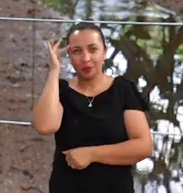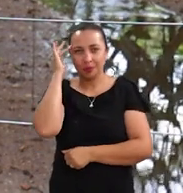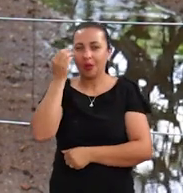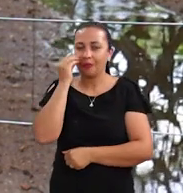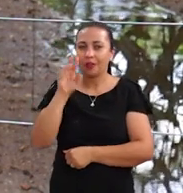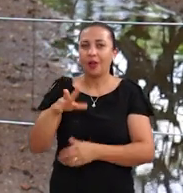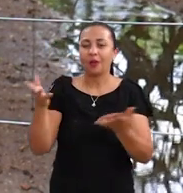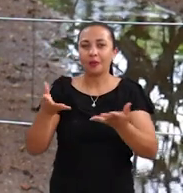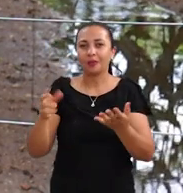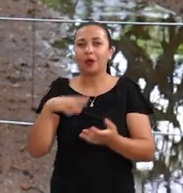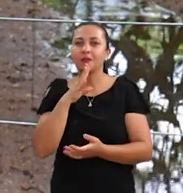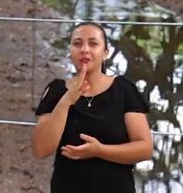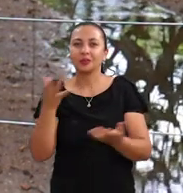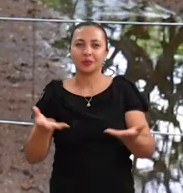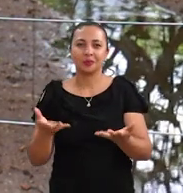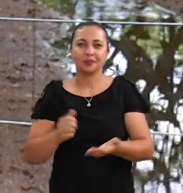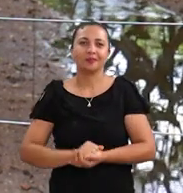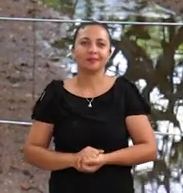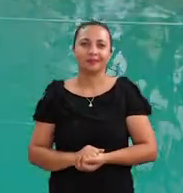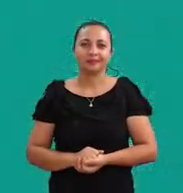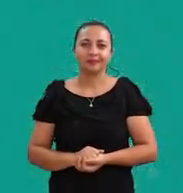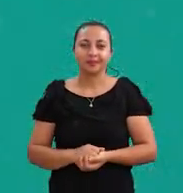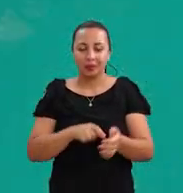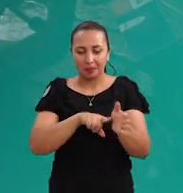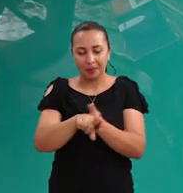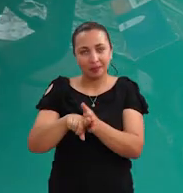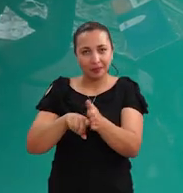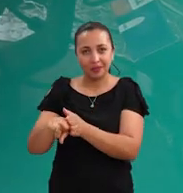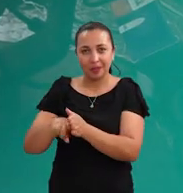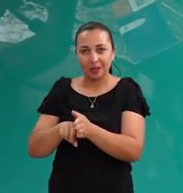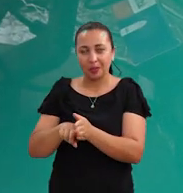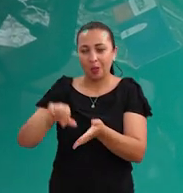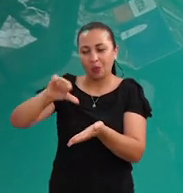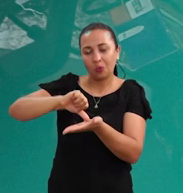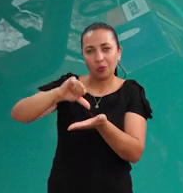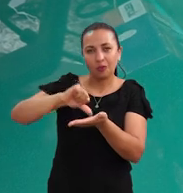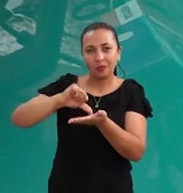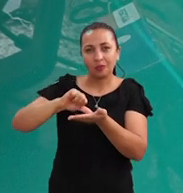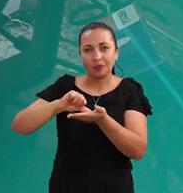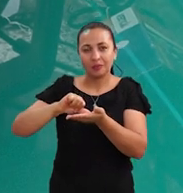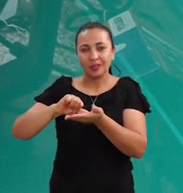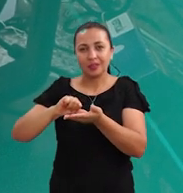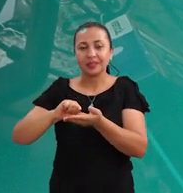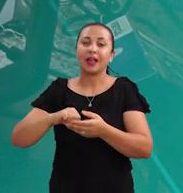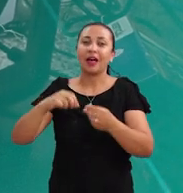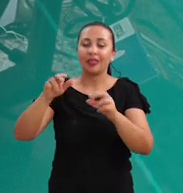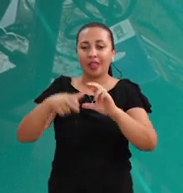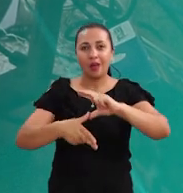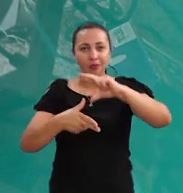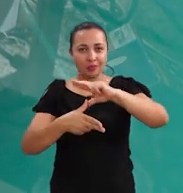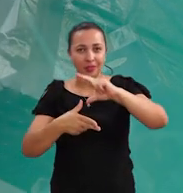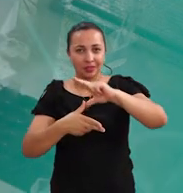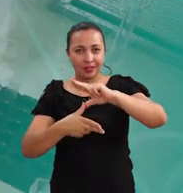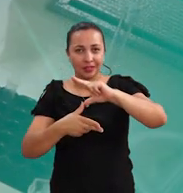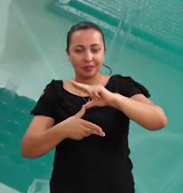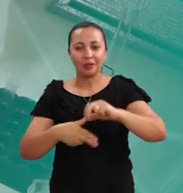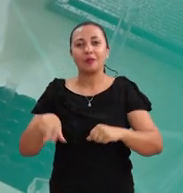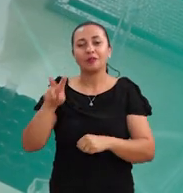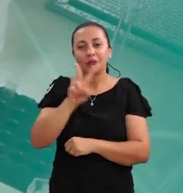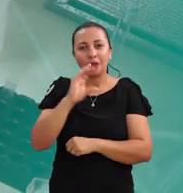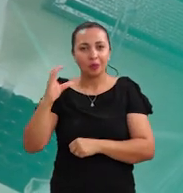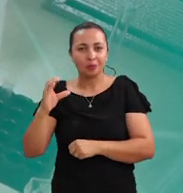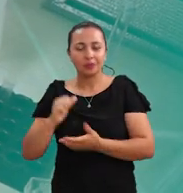pessoas. Veja agora o que vamos conhecer hoje. Pesquisador do campus da Universidade Federal da Bahia, em Vitória da